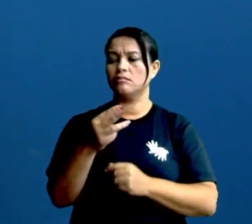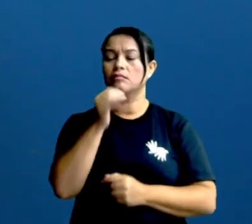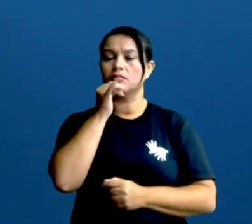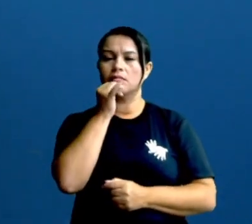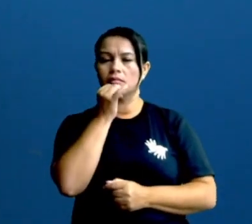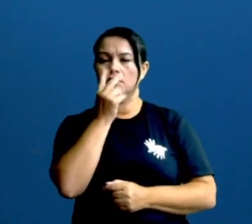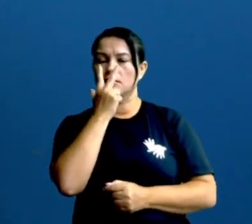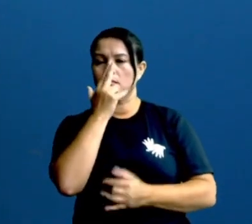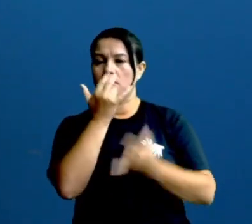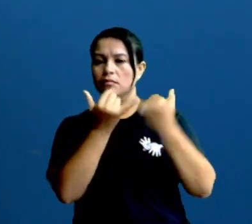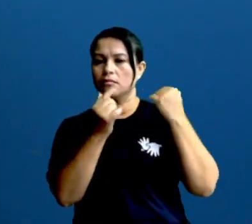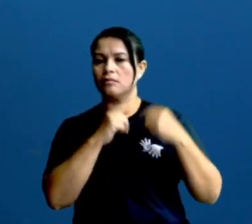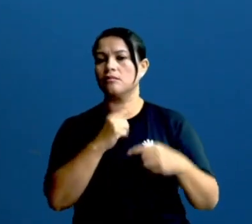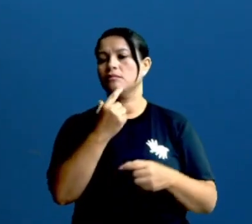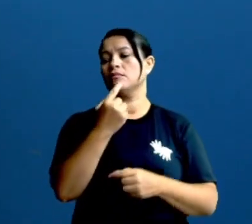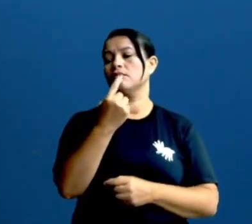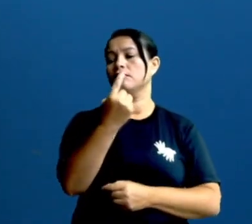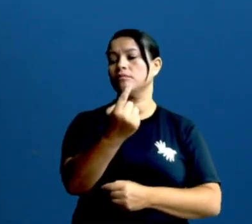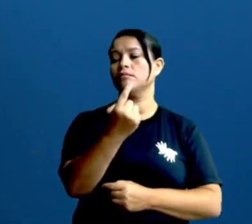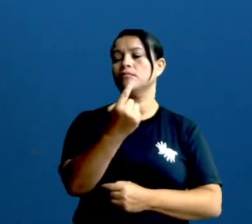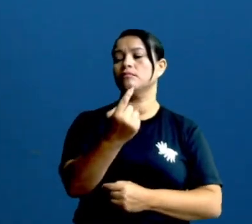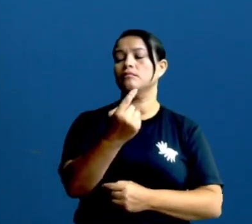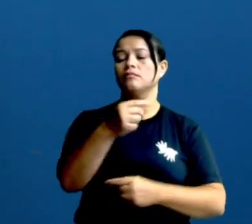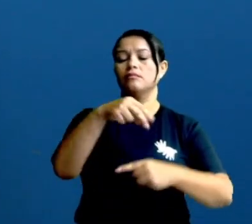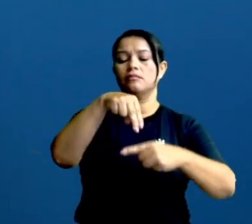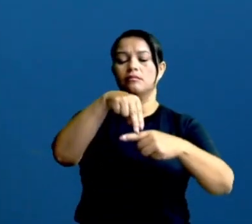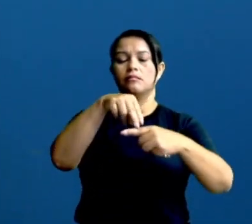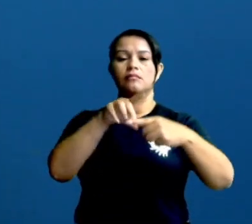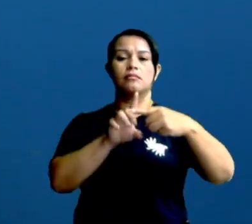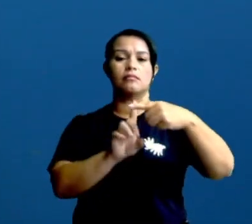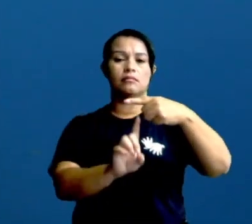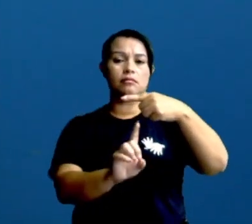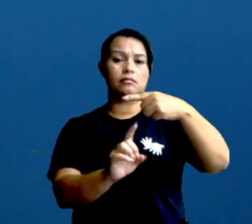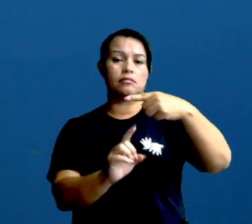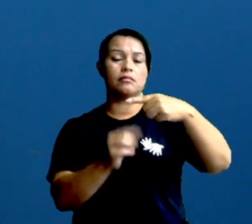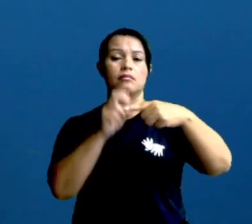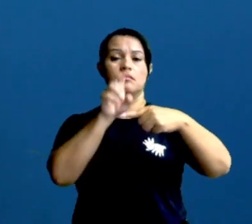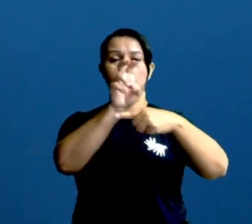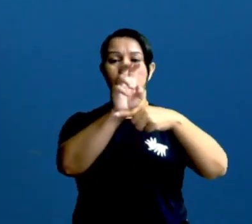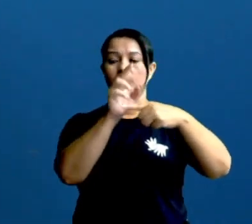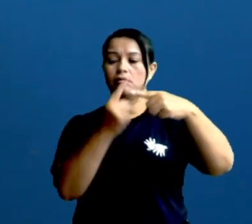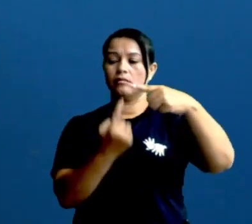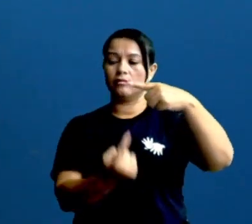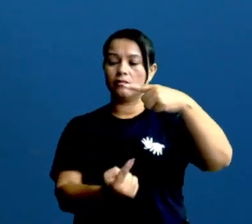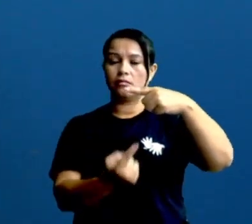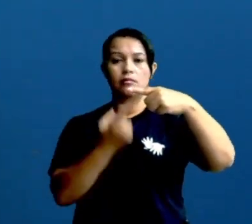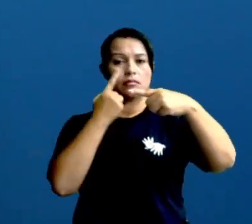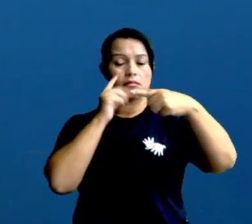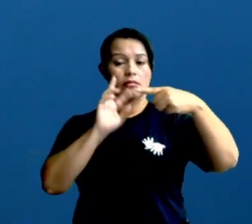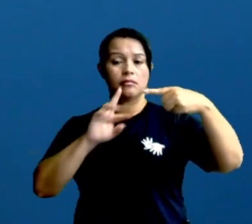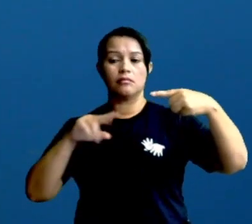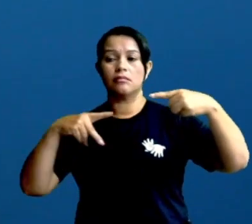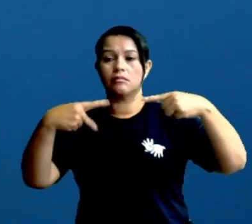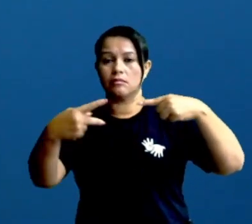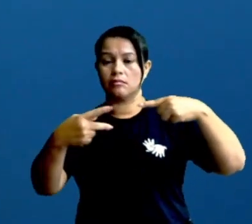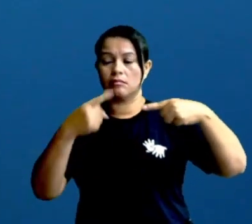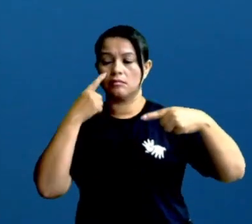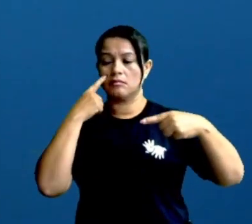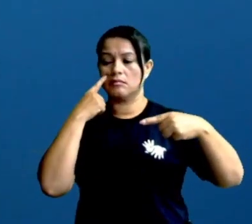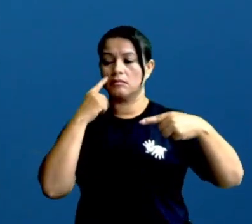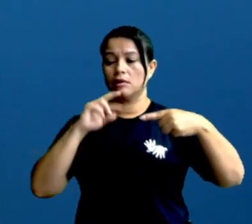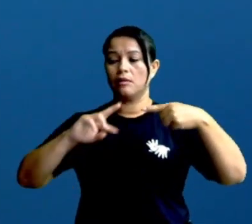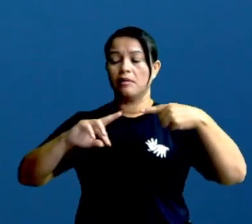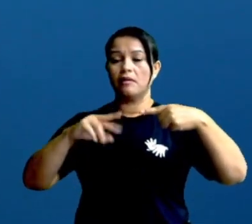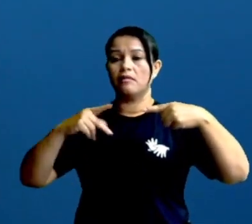denominador fosse quem? 1, tá certo? Então, eu vou fazer o quê? Eu vou fazer o inverso, tá? Eu vou inverter. Se